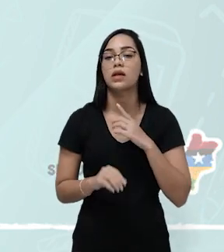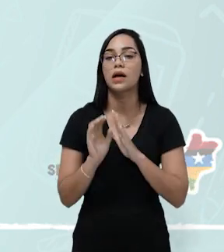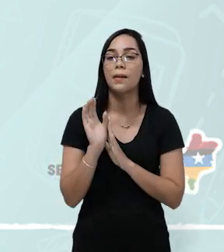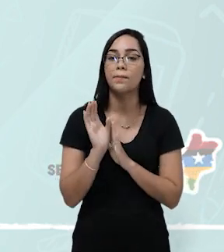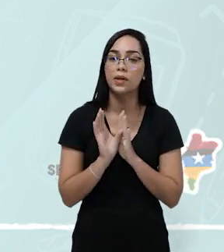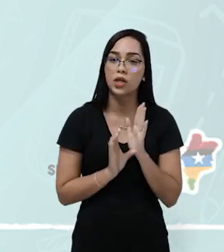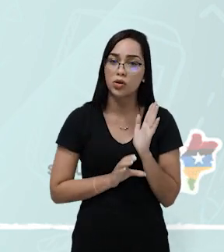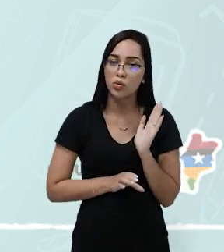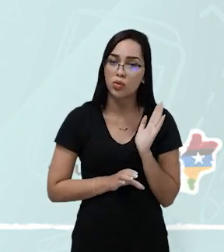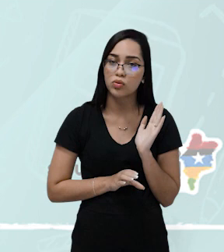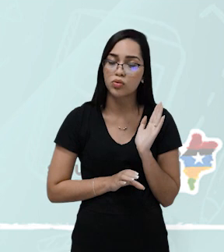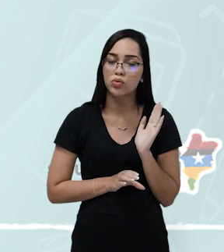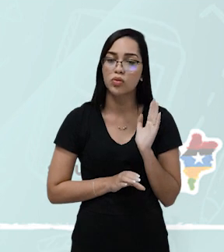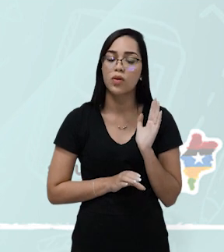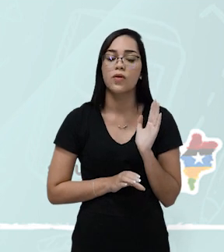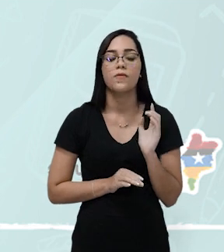capítulos.